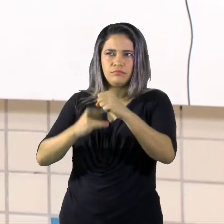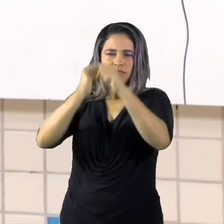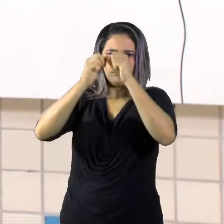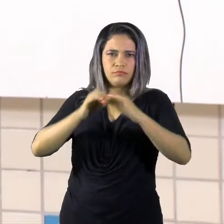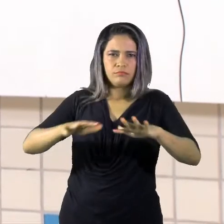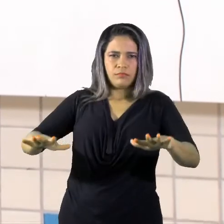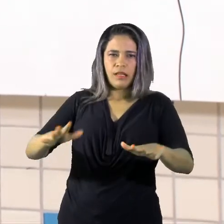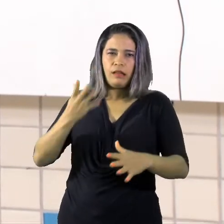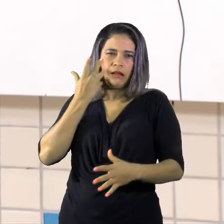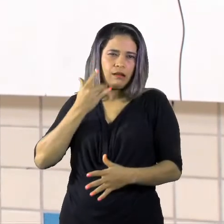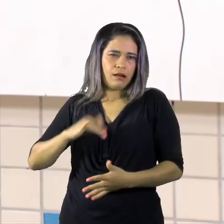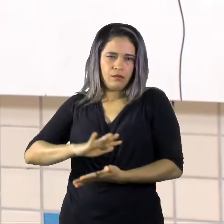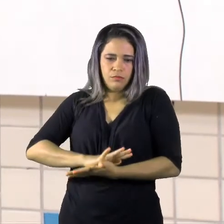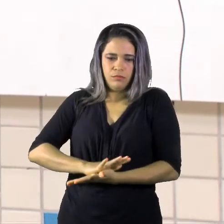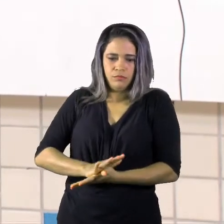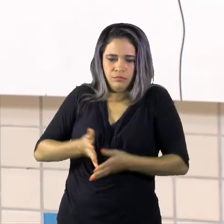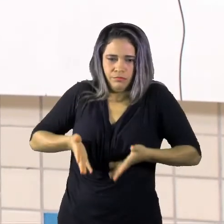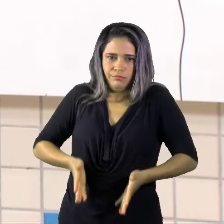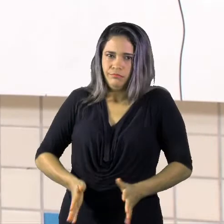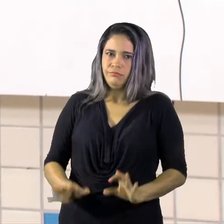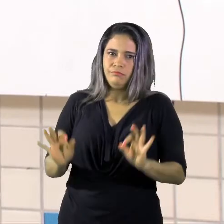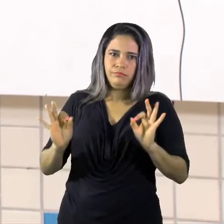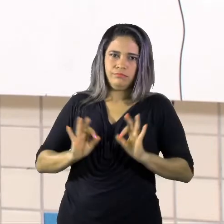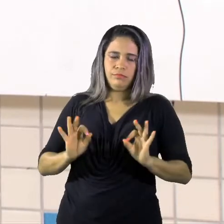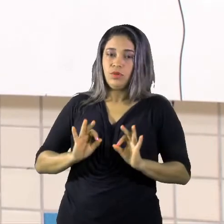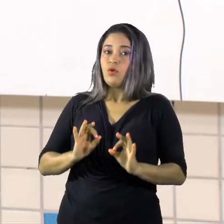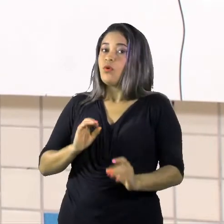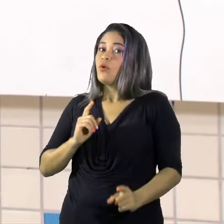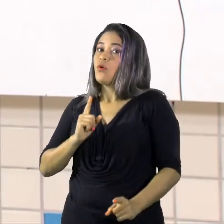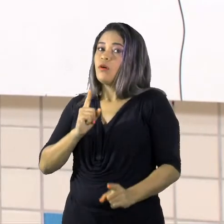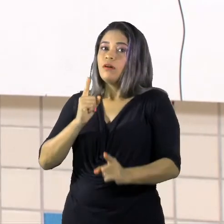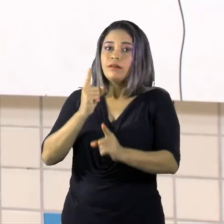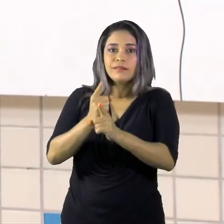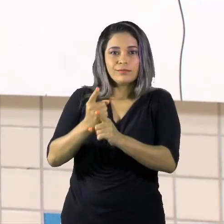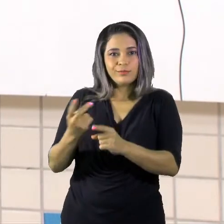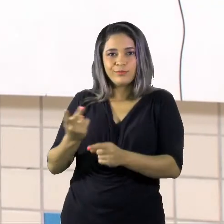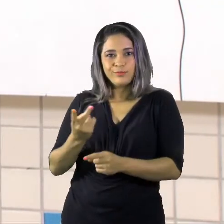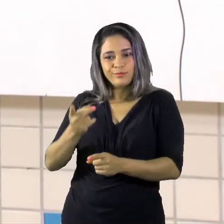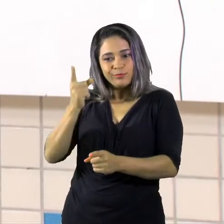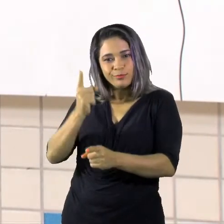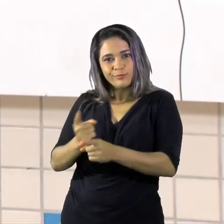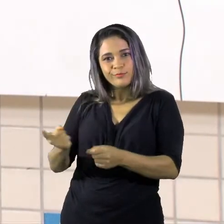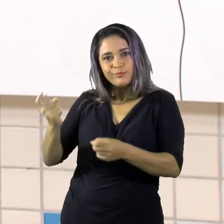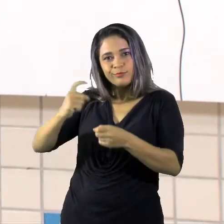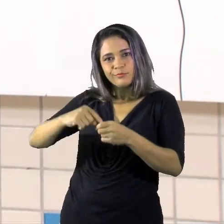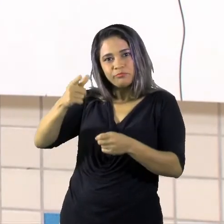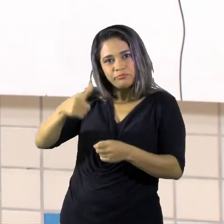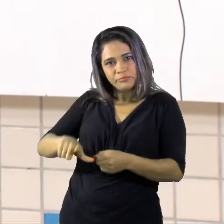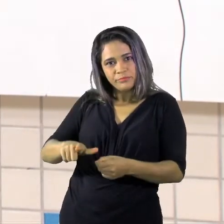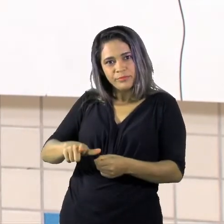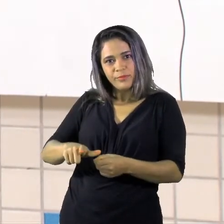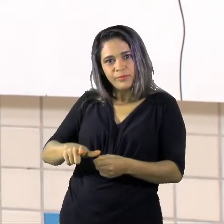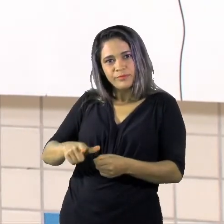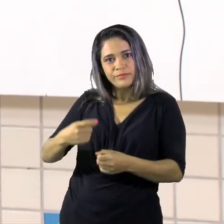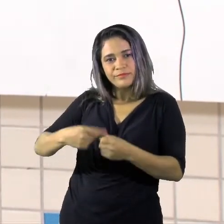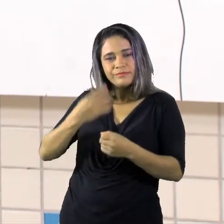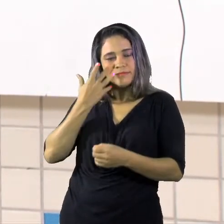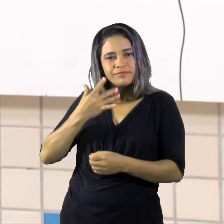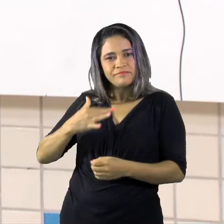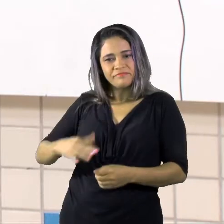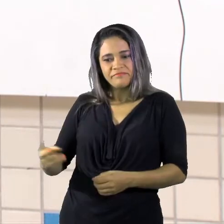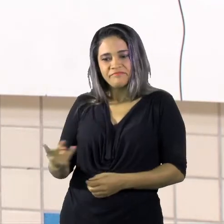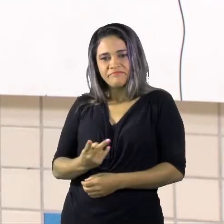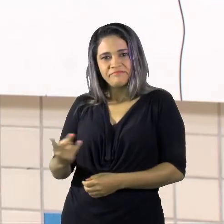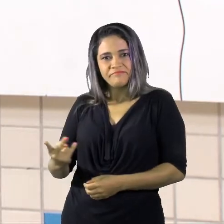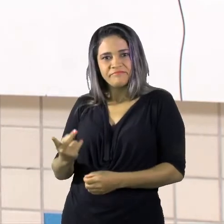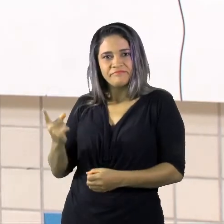relatado? O reencontro dessas crianças. Esse fato foi que deu origem à notícia. O reencontro